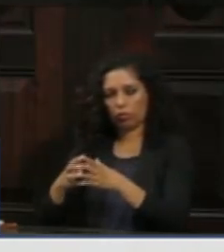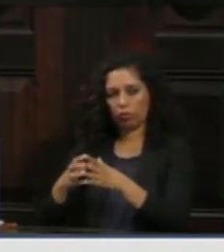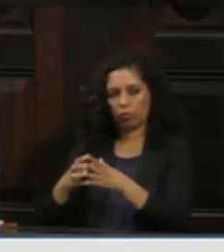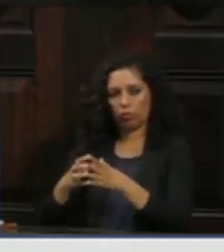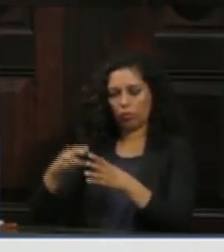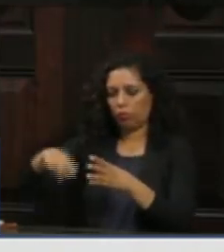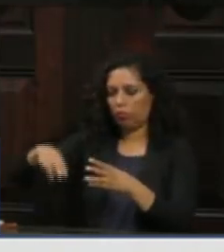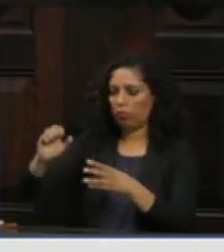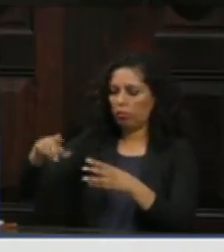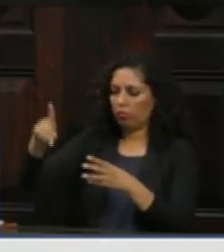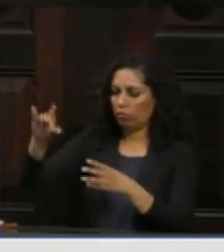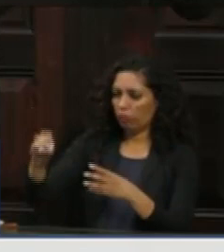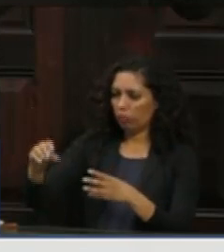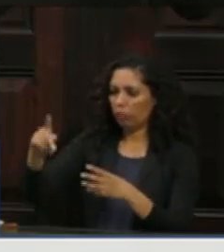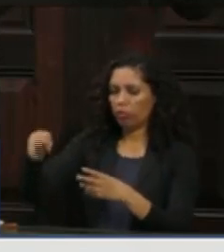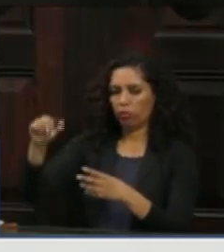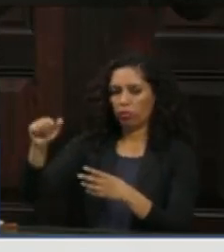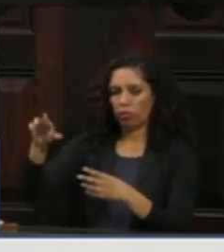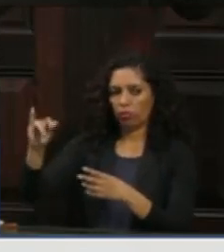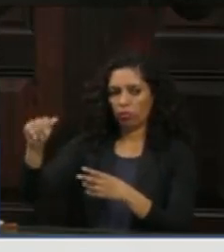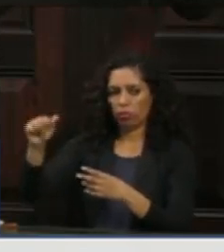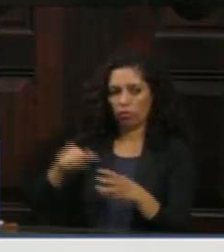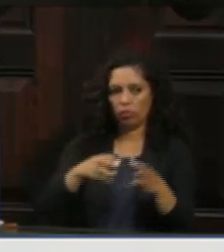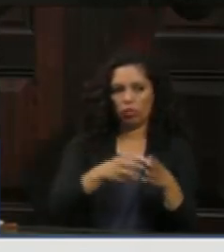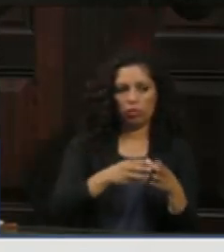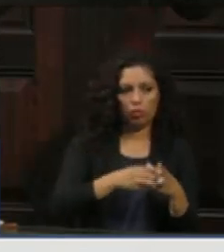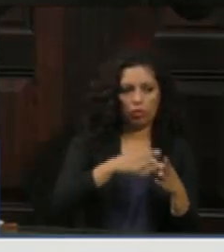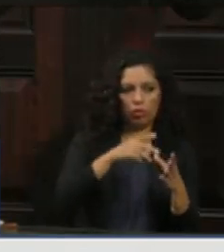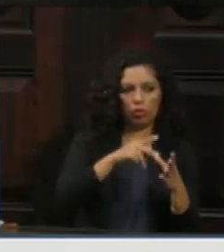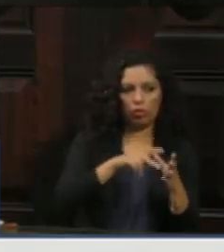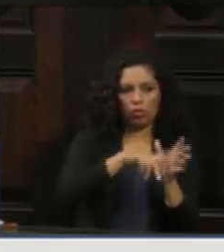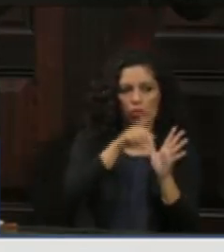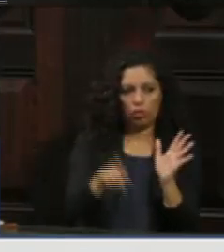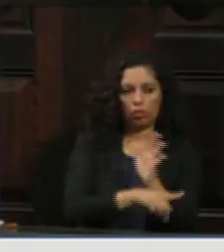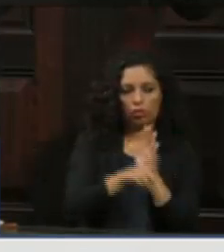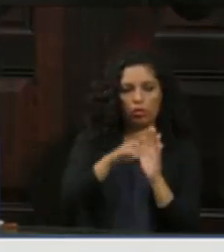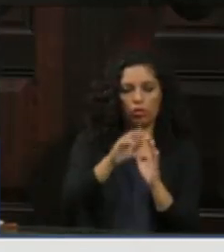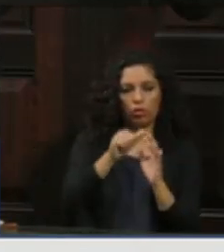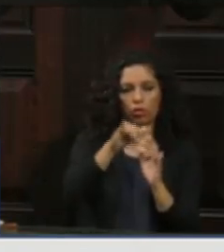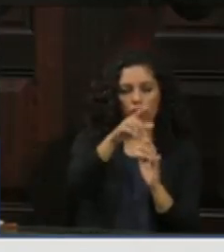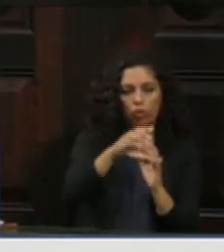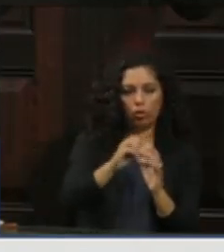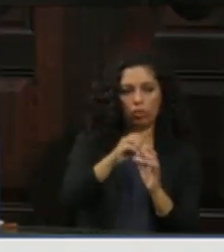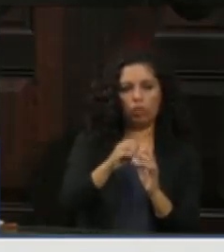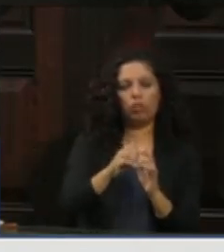para ser aplicado na proteção dos mananciais e